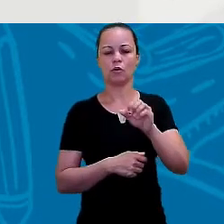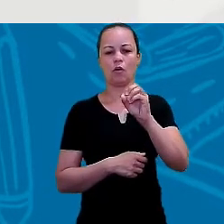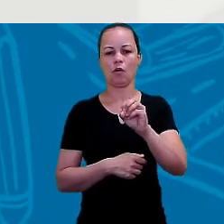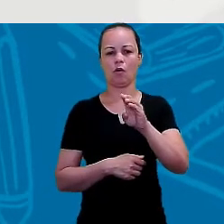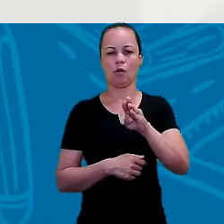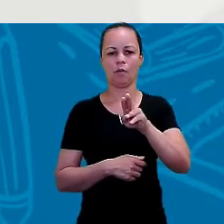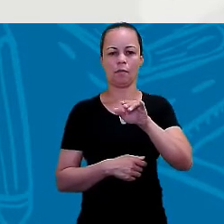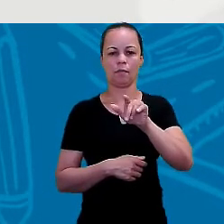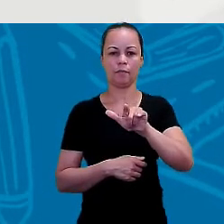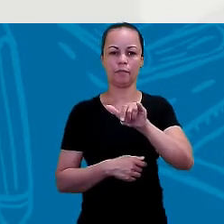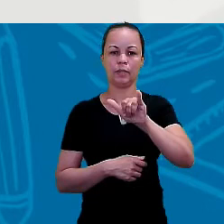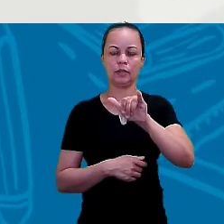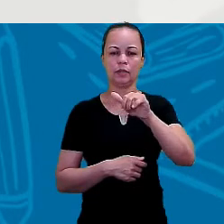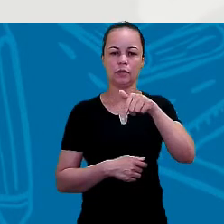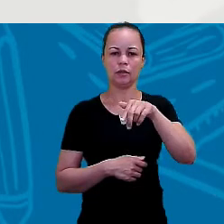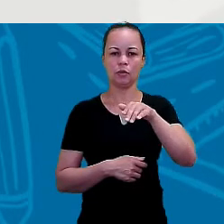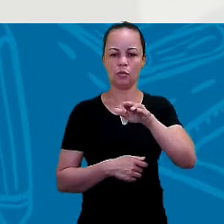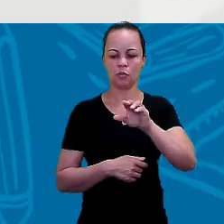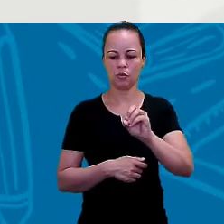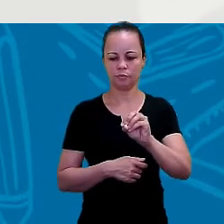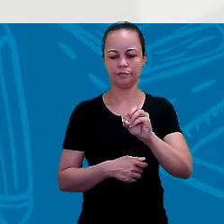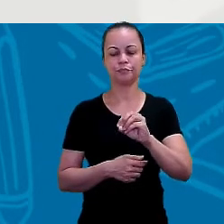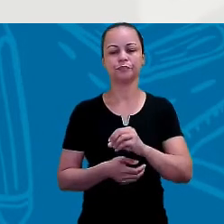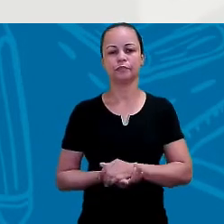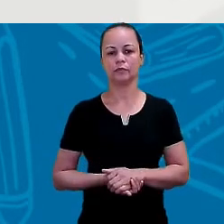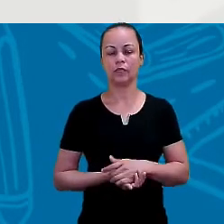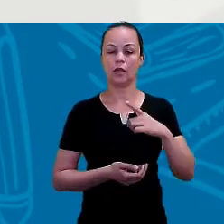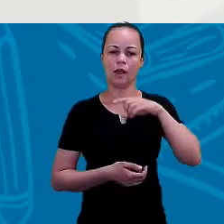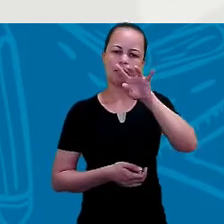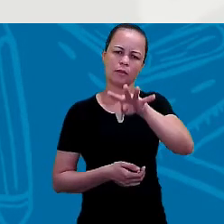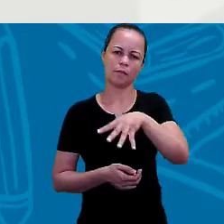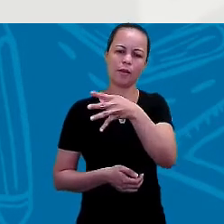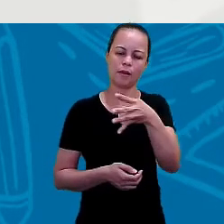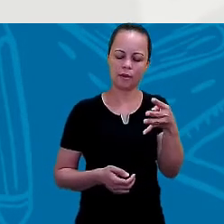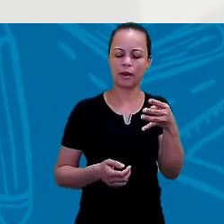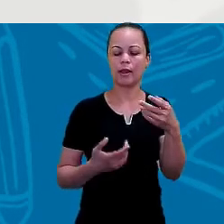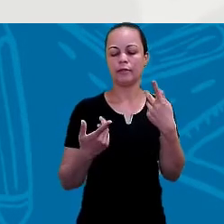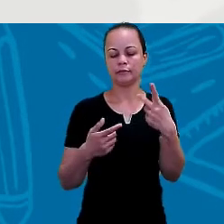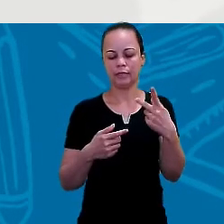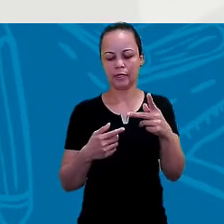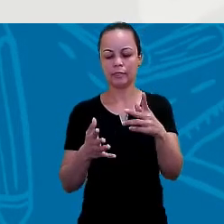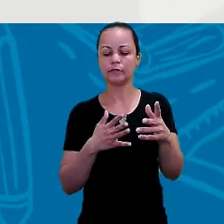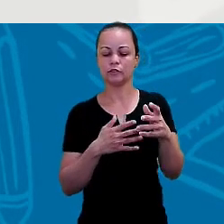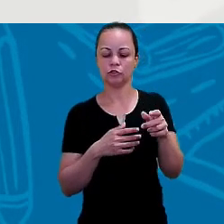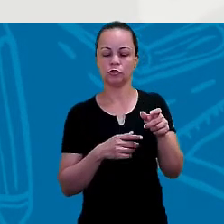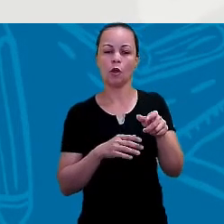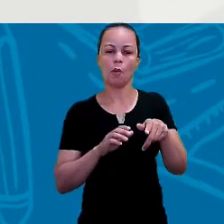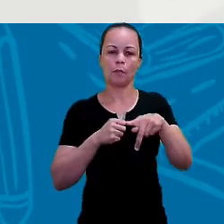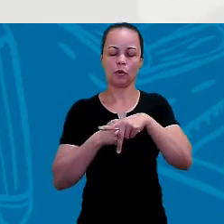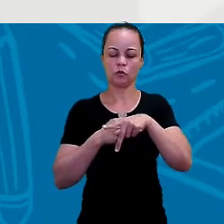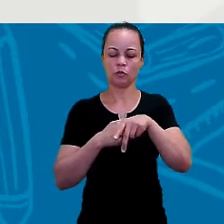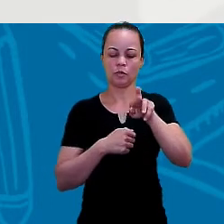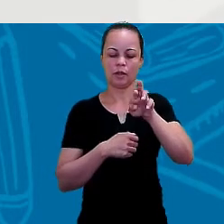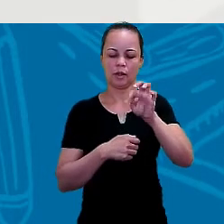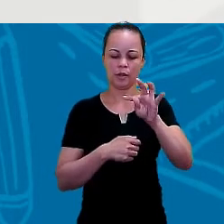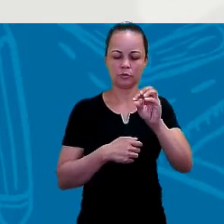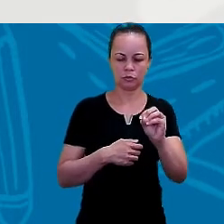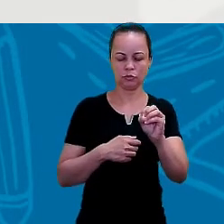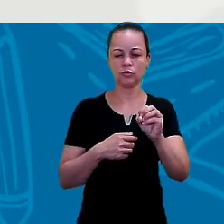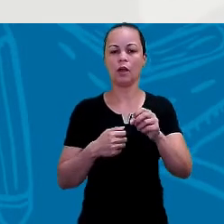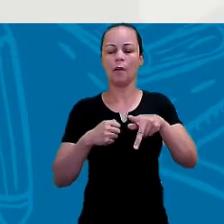oblíquo. Temos aqui a tabelinha de pronomes pessoais reto, pronomes pessoais